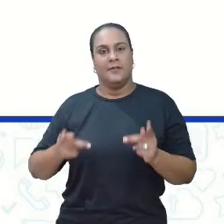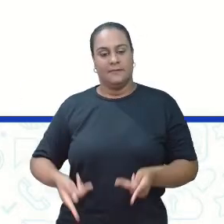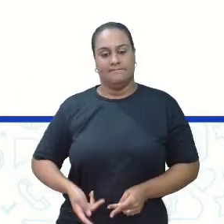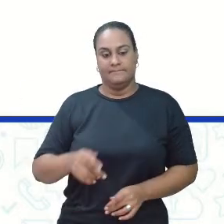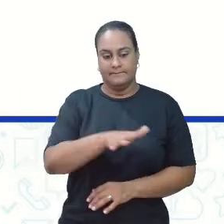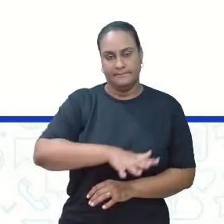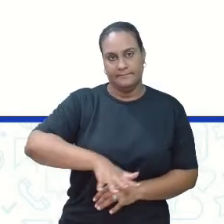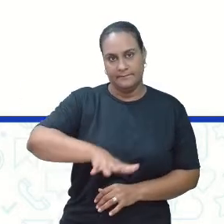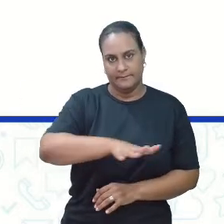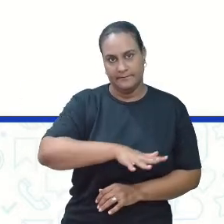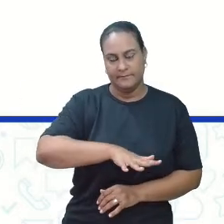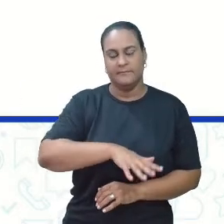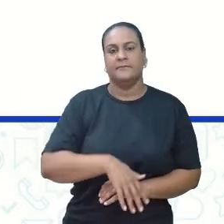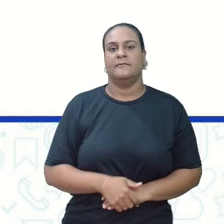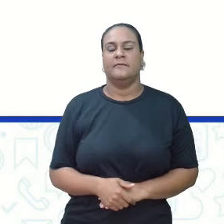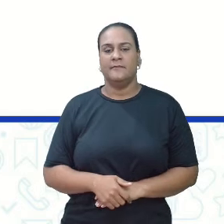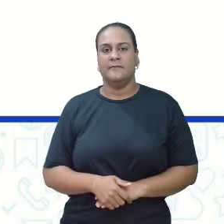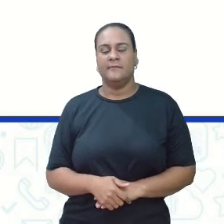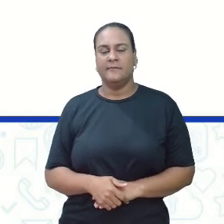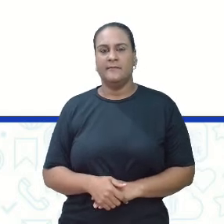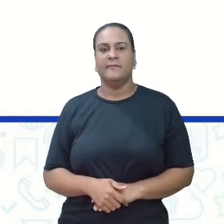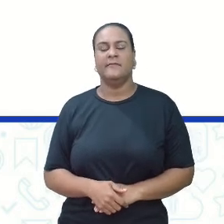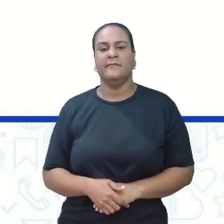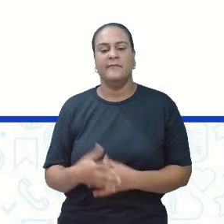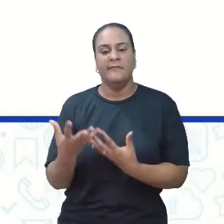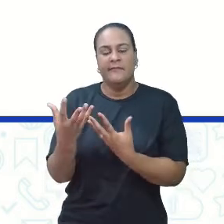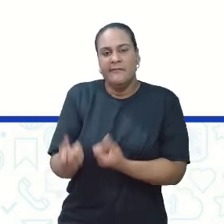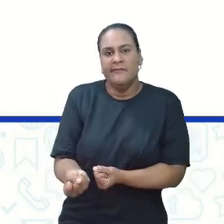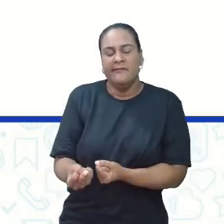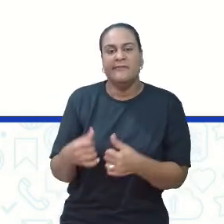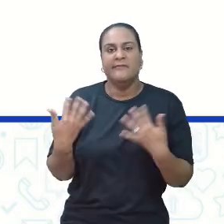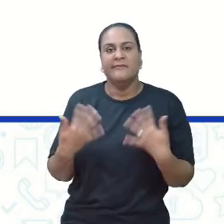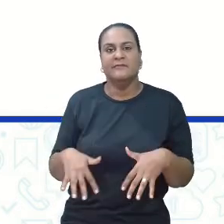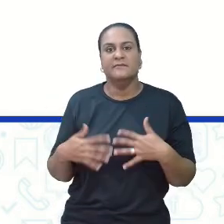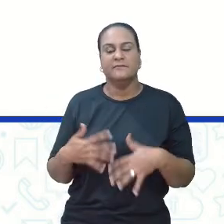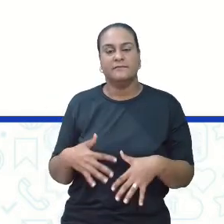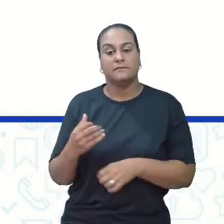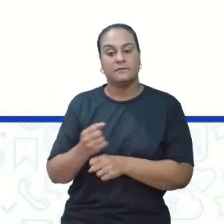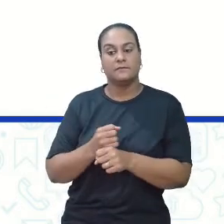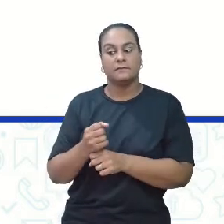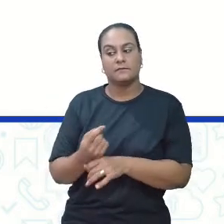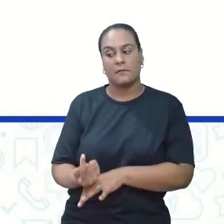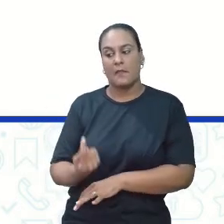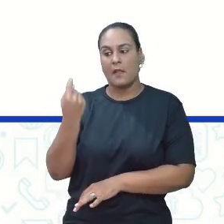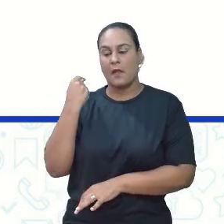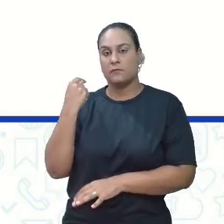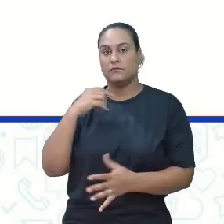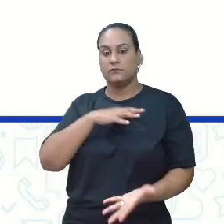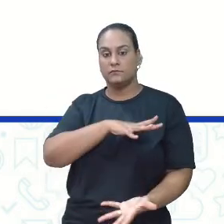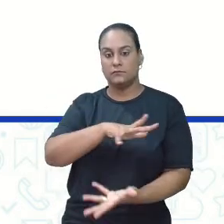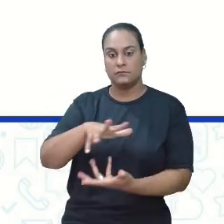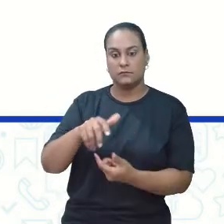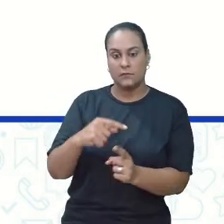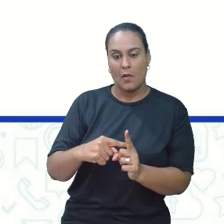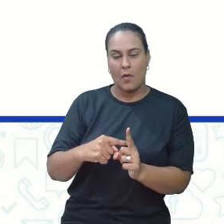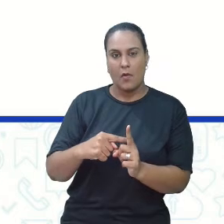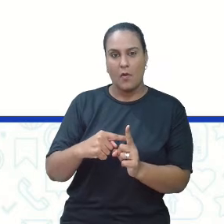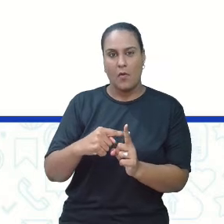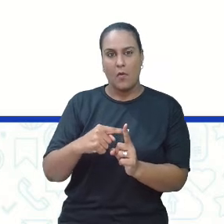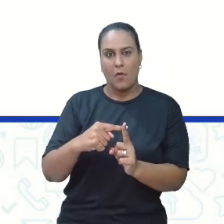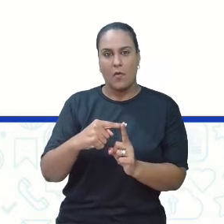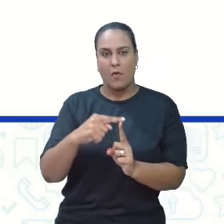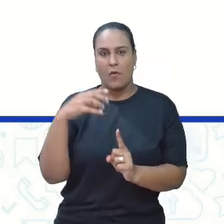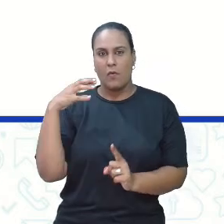meio ambiente, né? Então, a seca intensificada nos últimos anos, com o aquecimento global, a seca